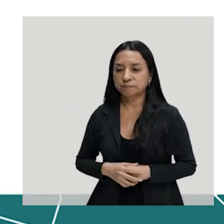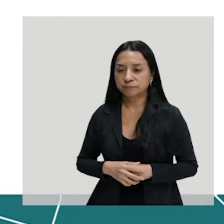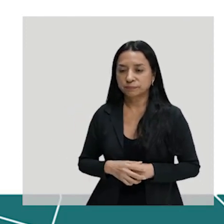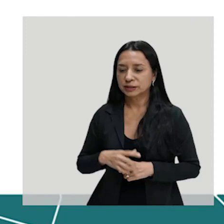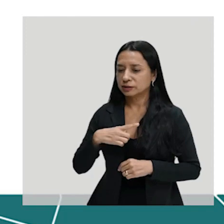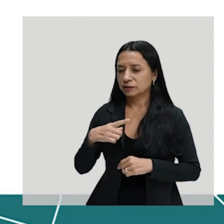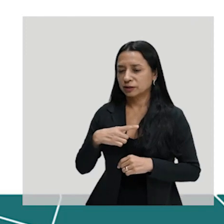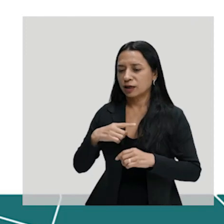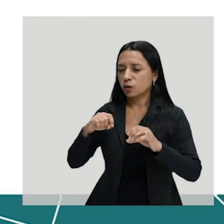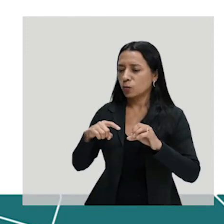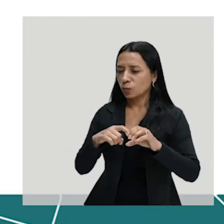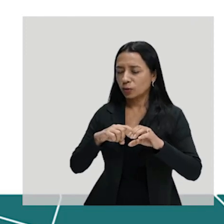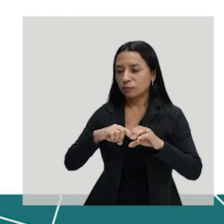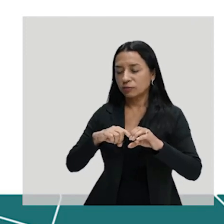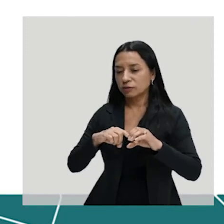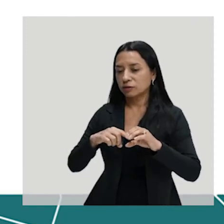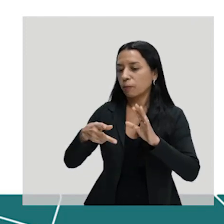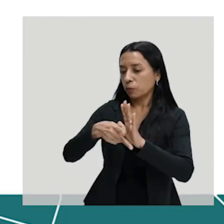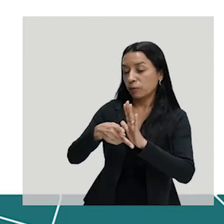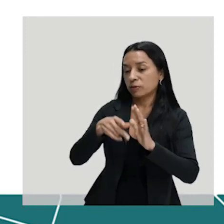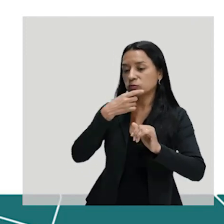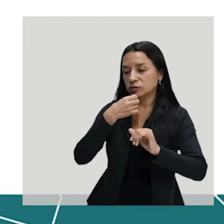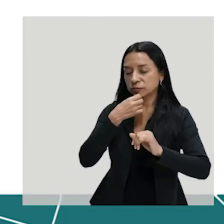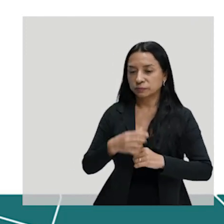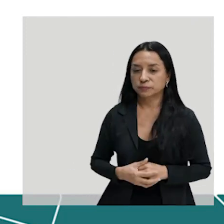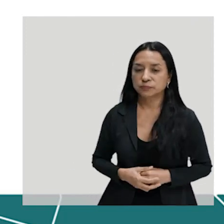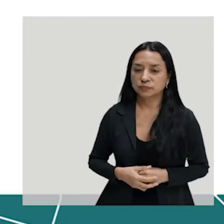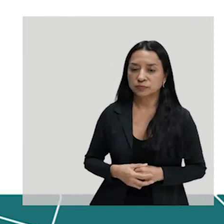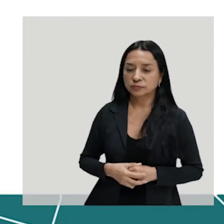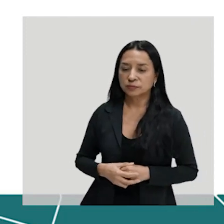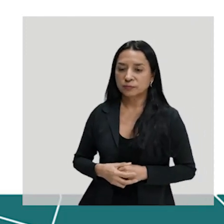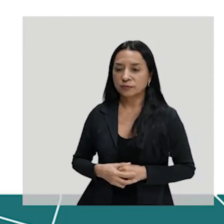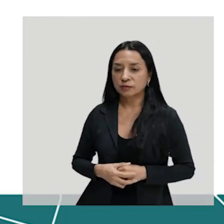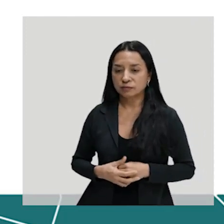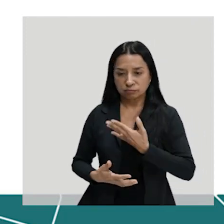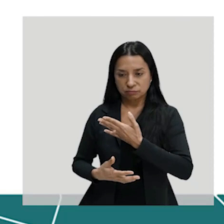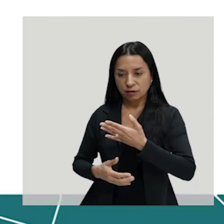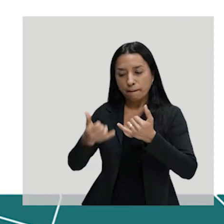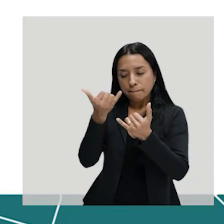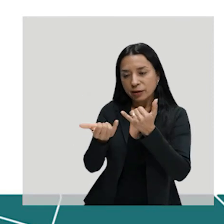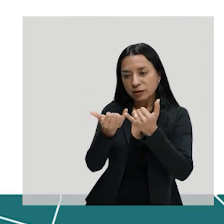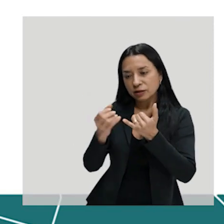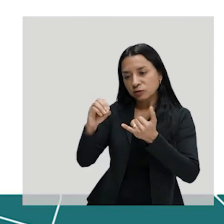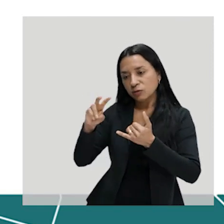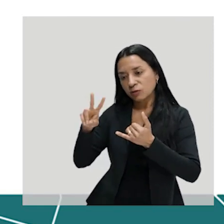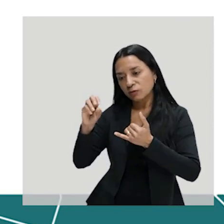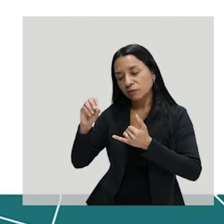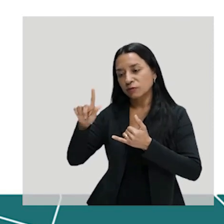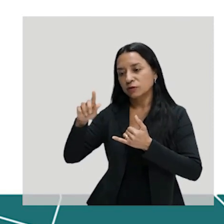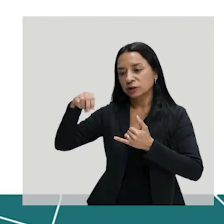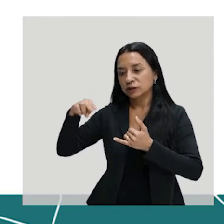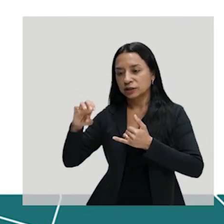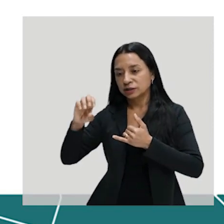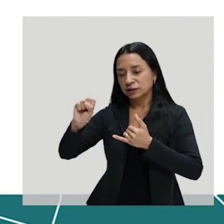na espermatogênese ela é parecida com a ovogênese tá os nomes que vocês viram